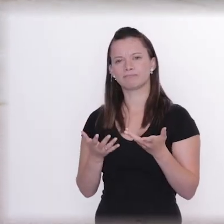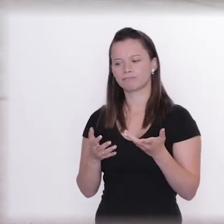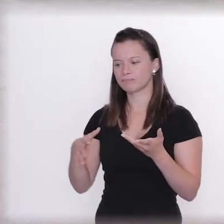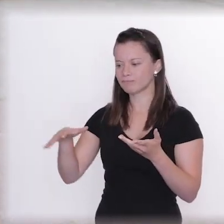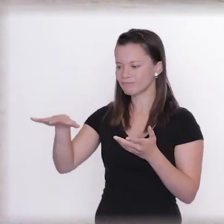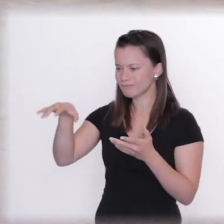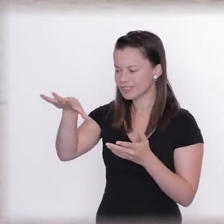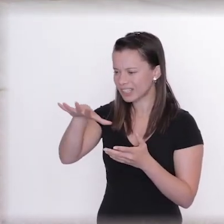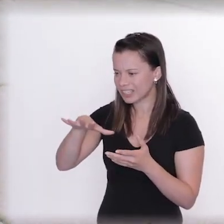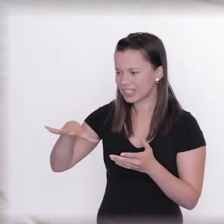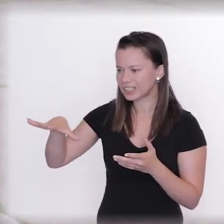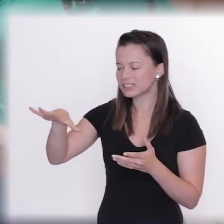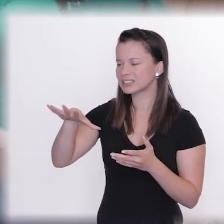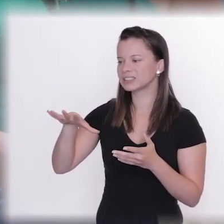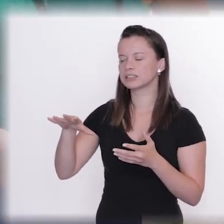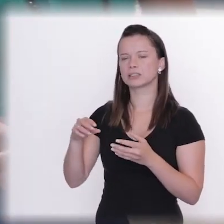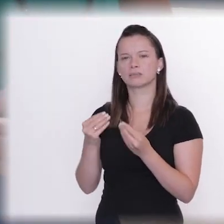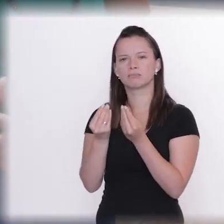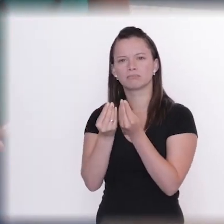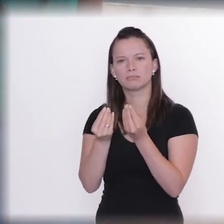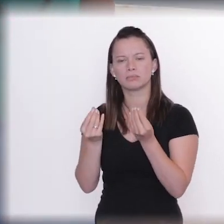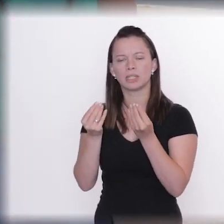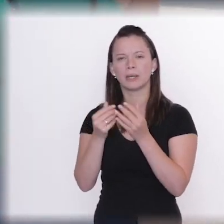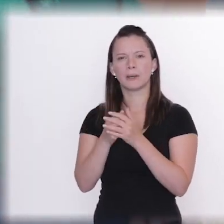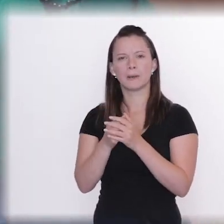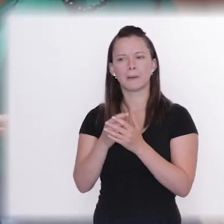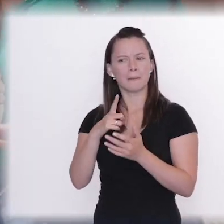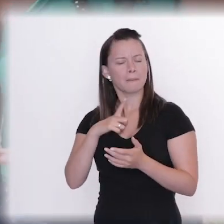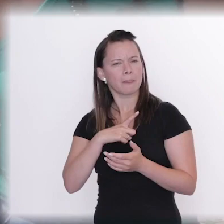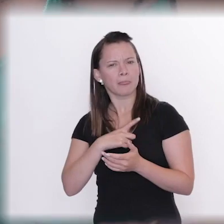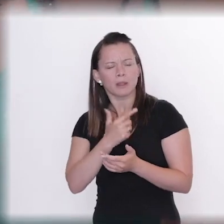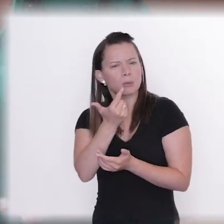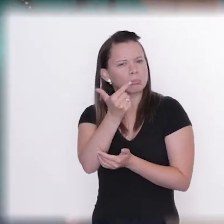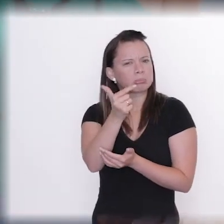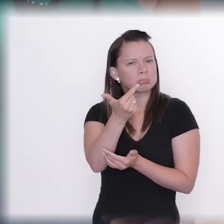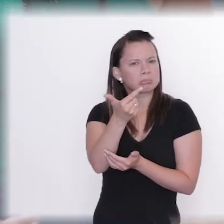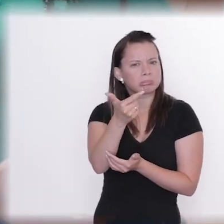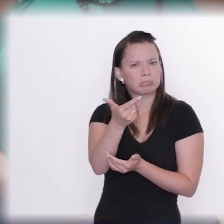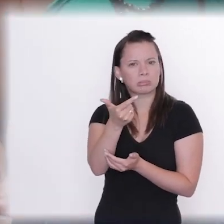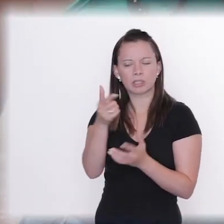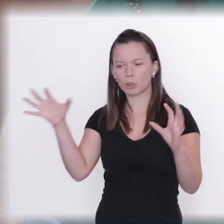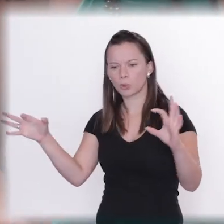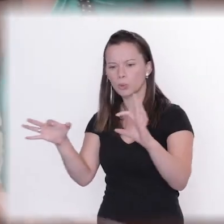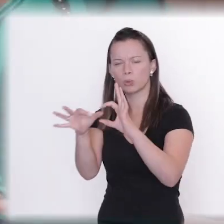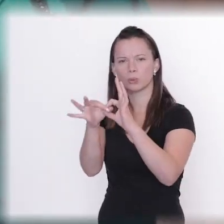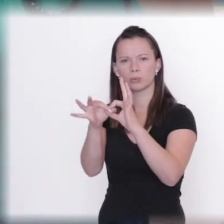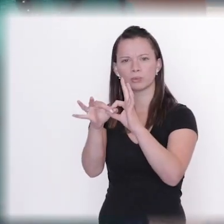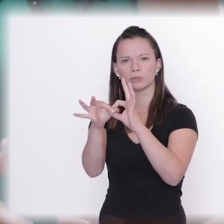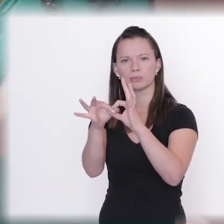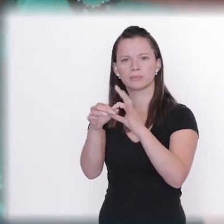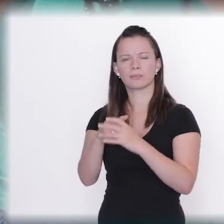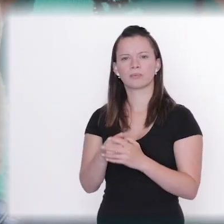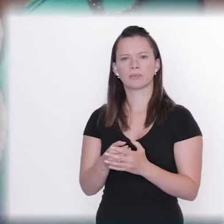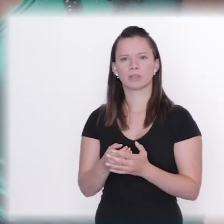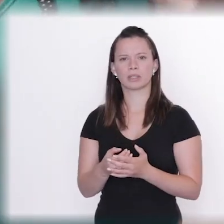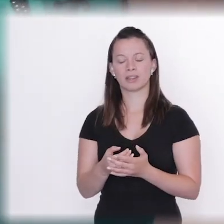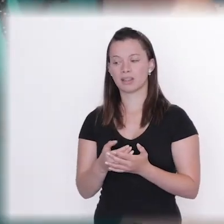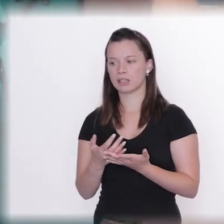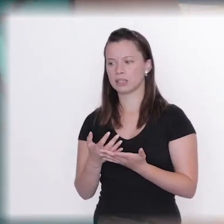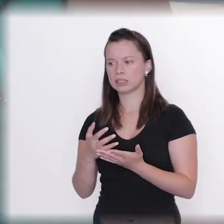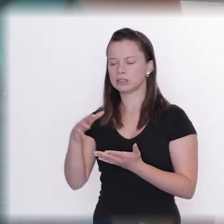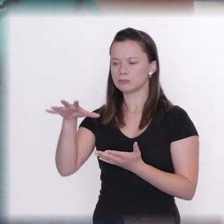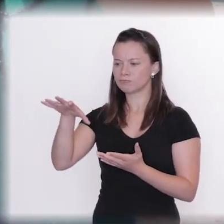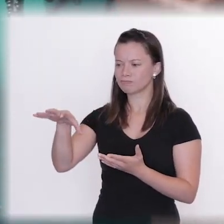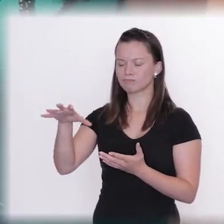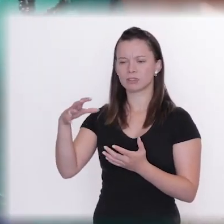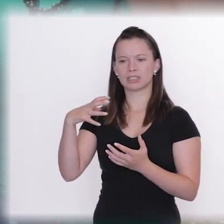que a periferia tem ou não a ver, né, com esse ar, essa